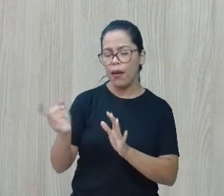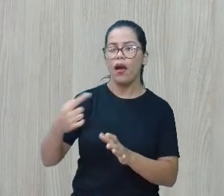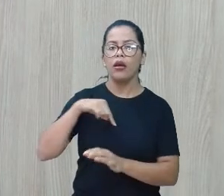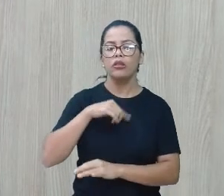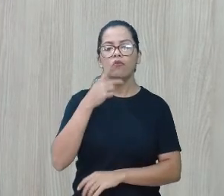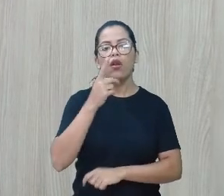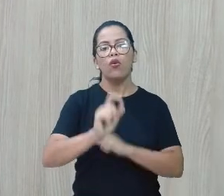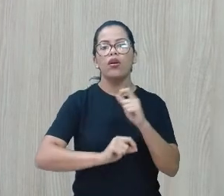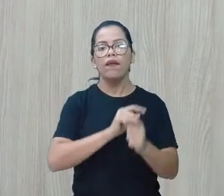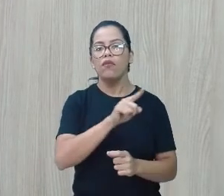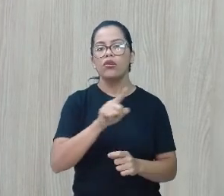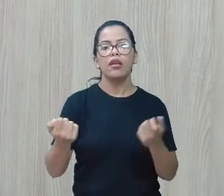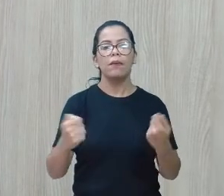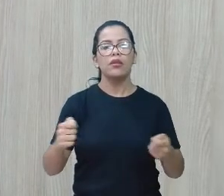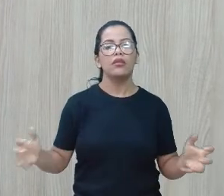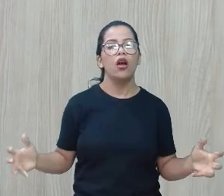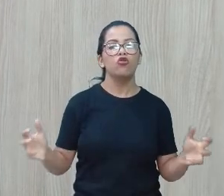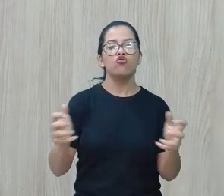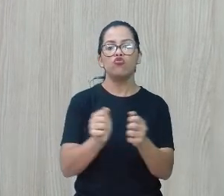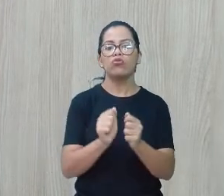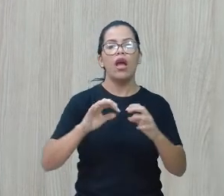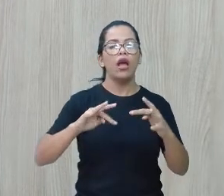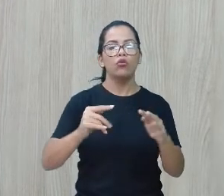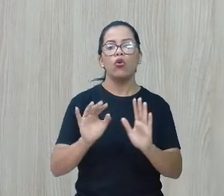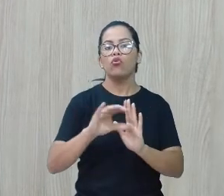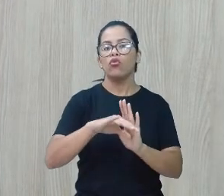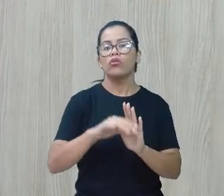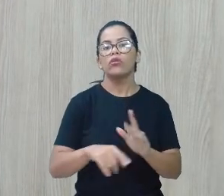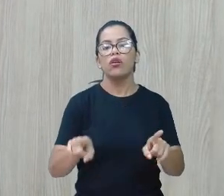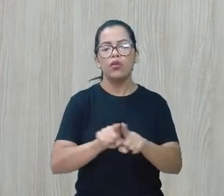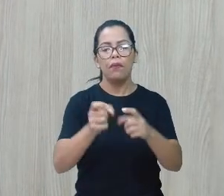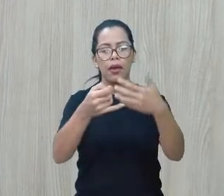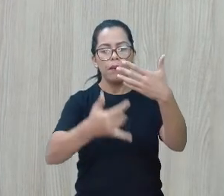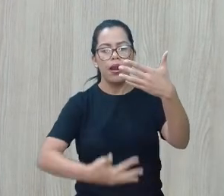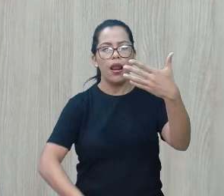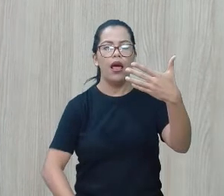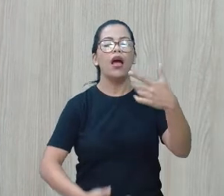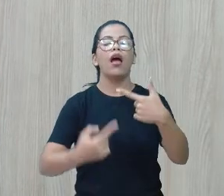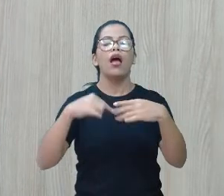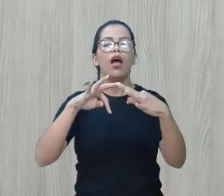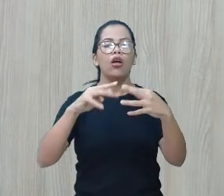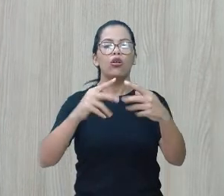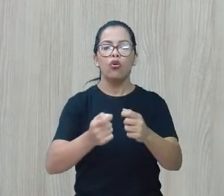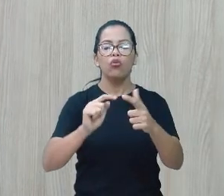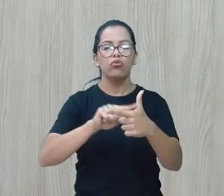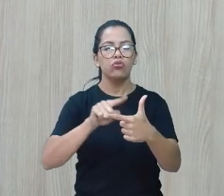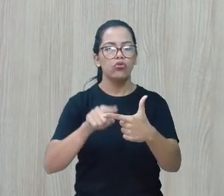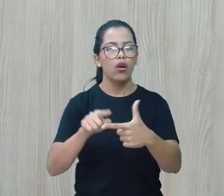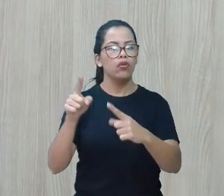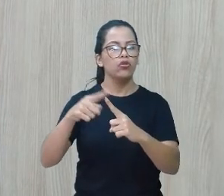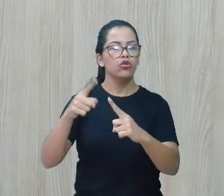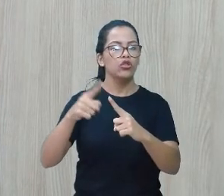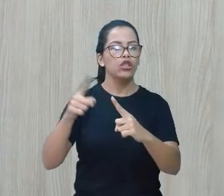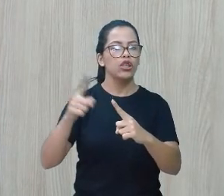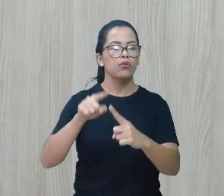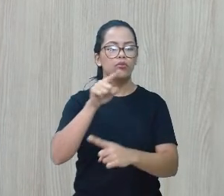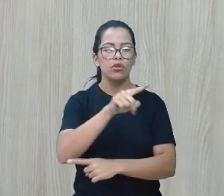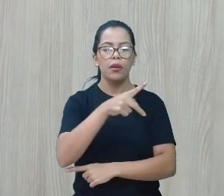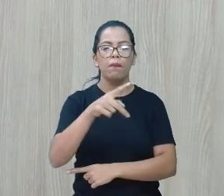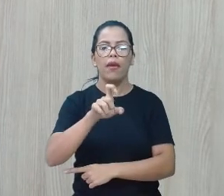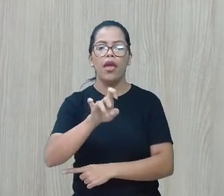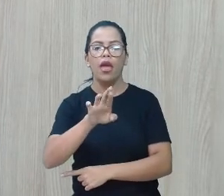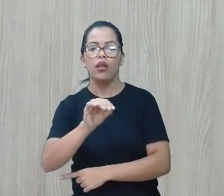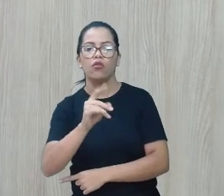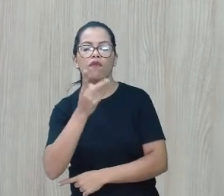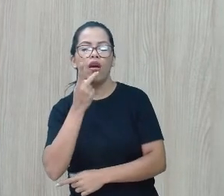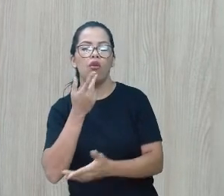que você precisa juntar esses conceitos. E eu até descrevi aqui os ângulos, os tipos de ângulos que o professor Pedro utilizou, tanto